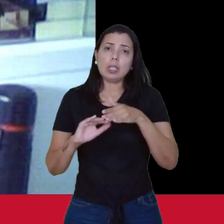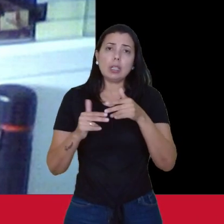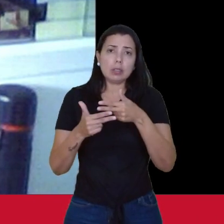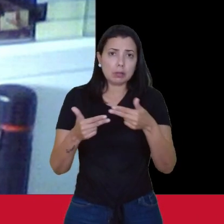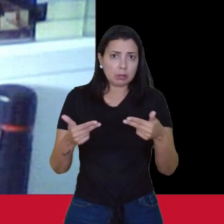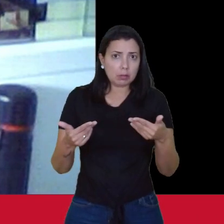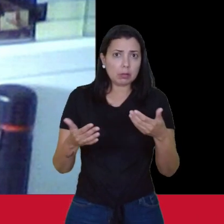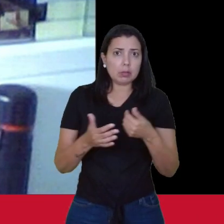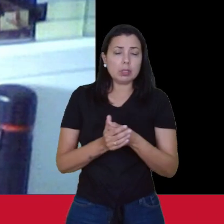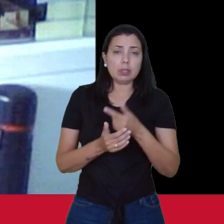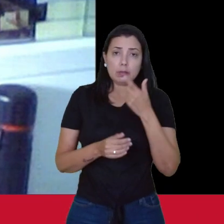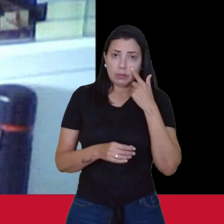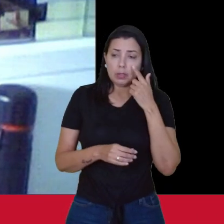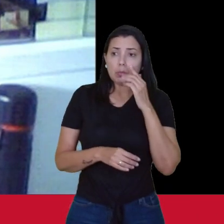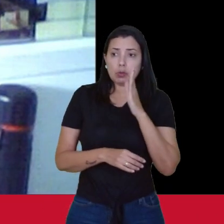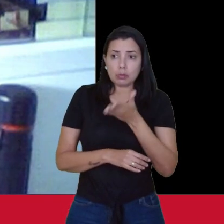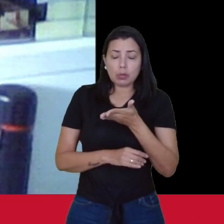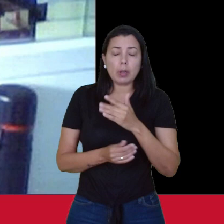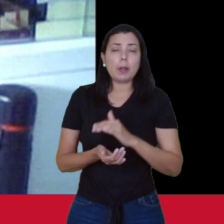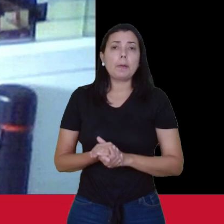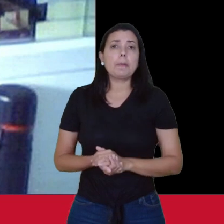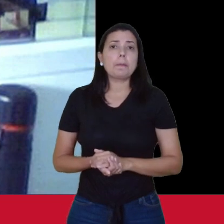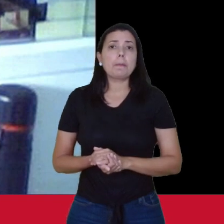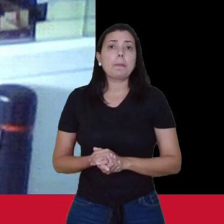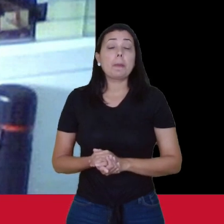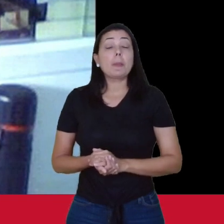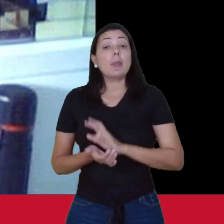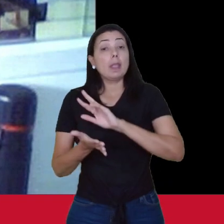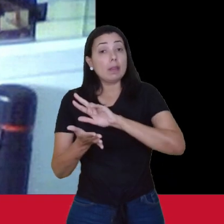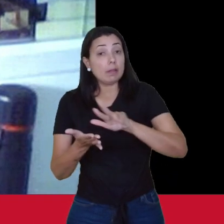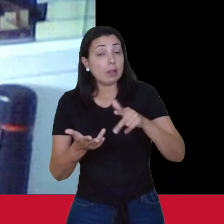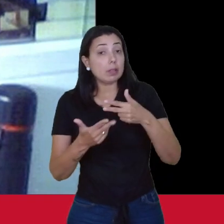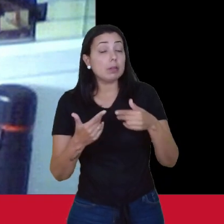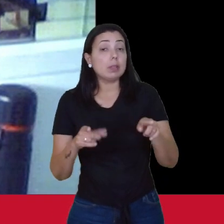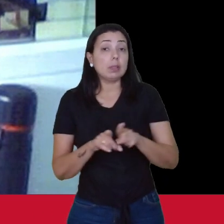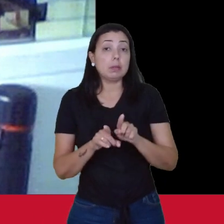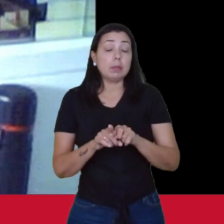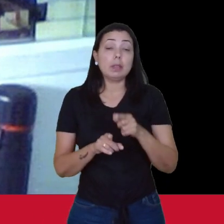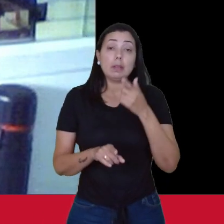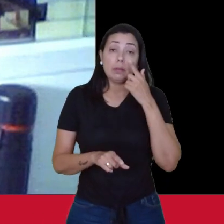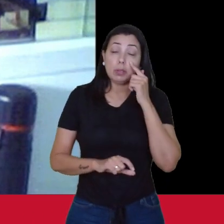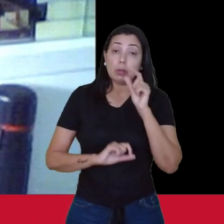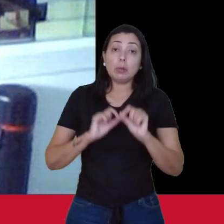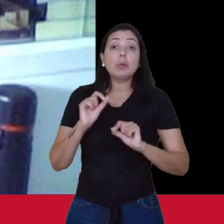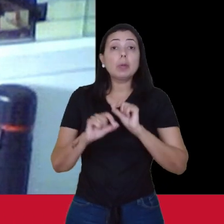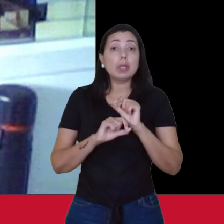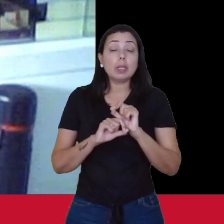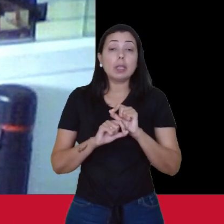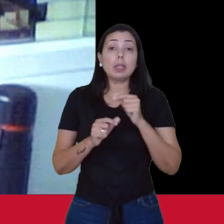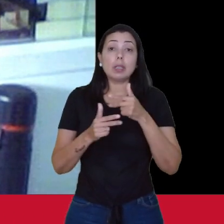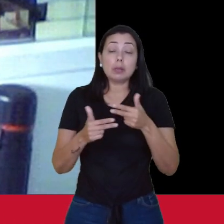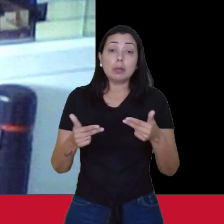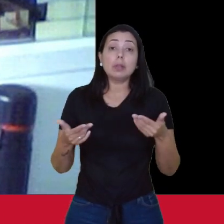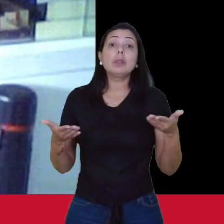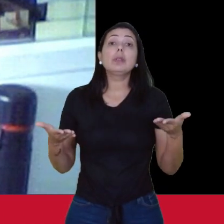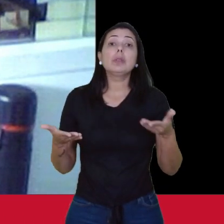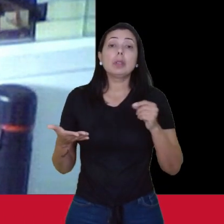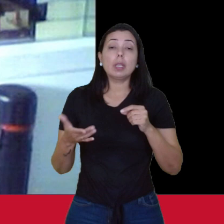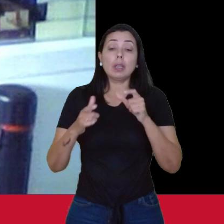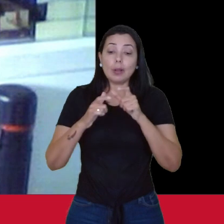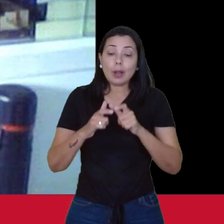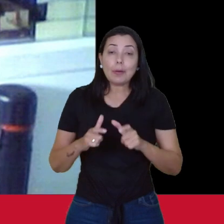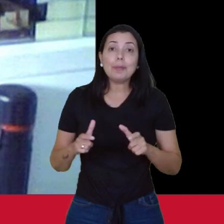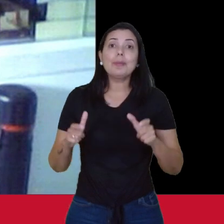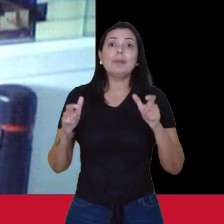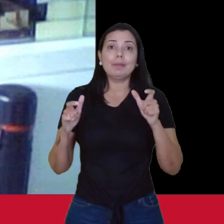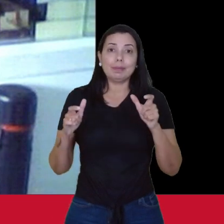nós constatamos. E, em muitos casos, nós constatamos também a situação de